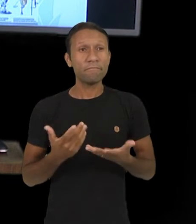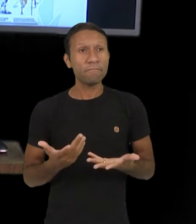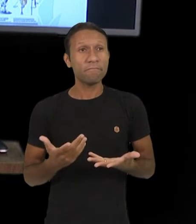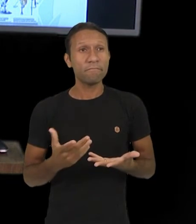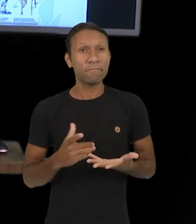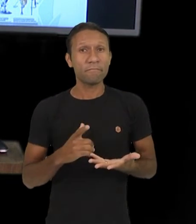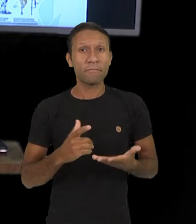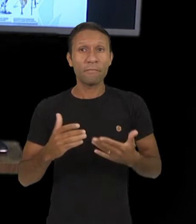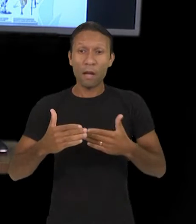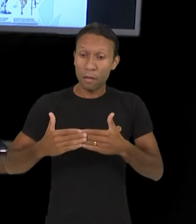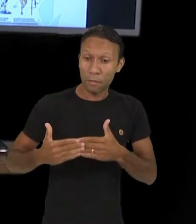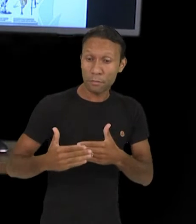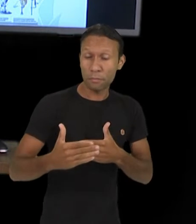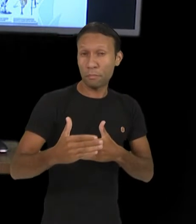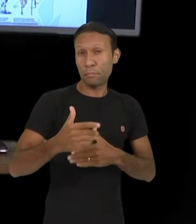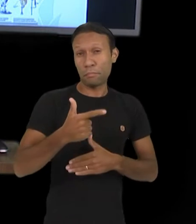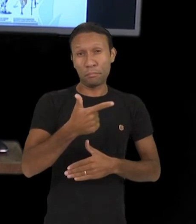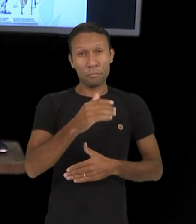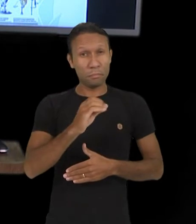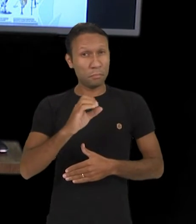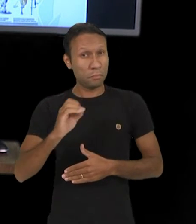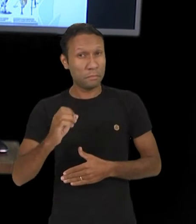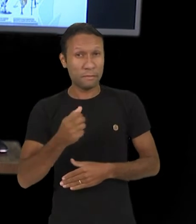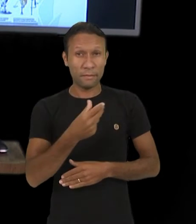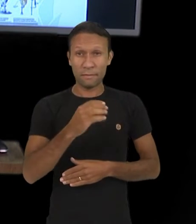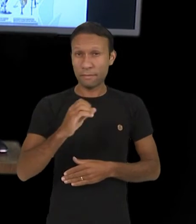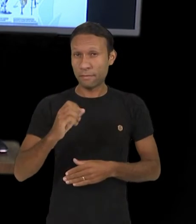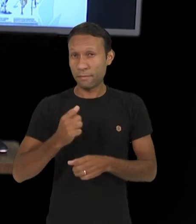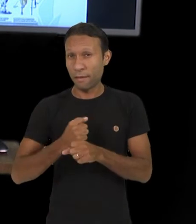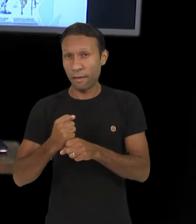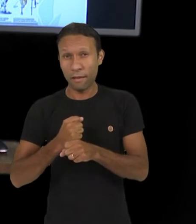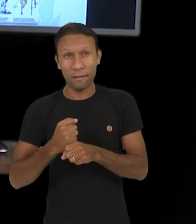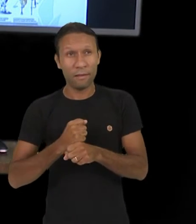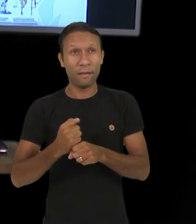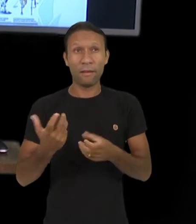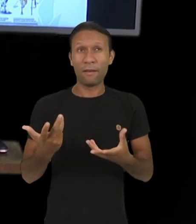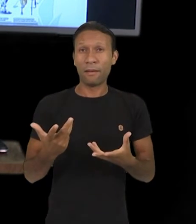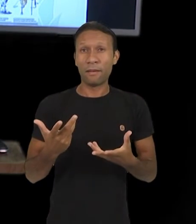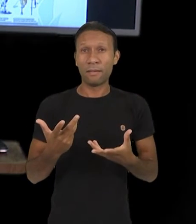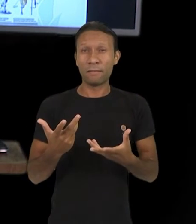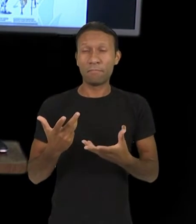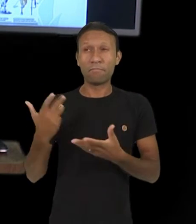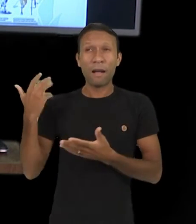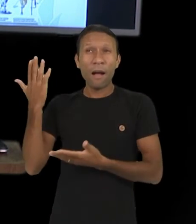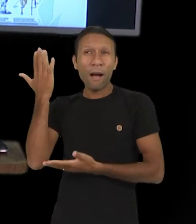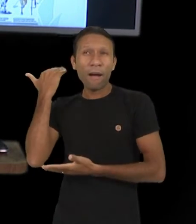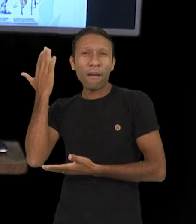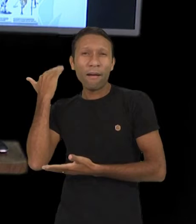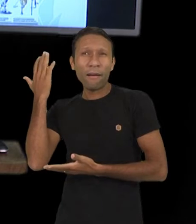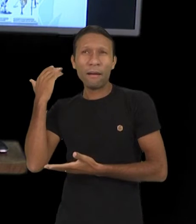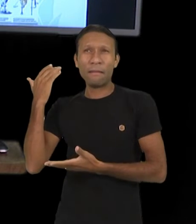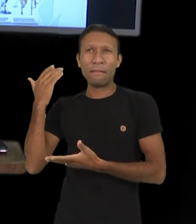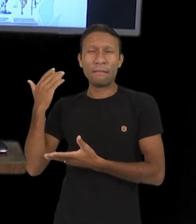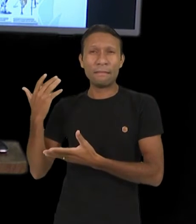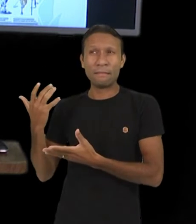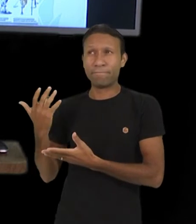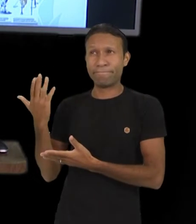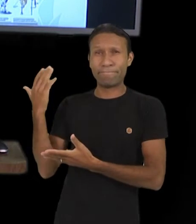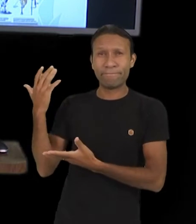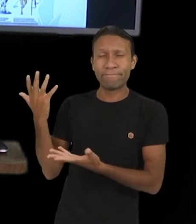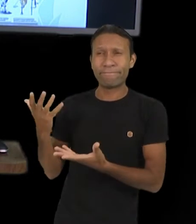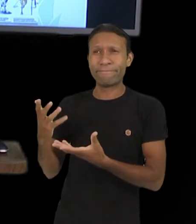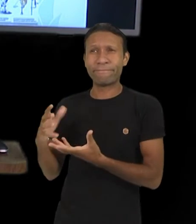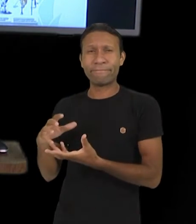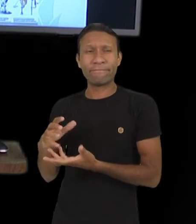tá? Então, ao longo desses 200, 300 anos, a gente sai de uma